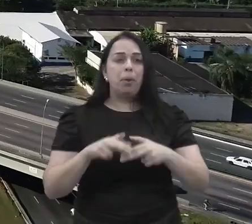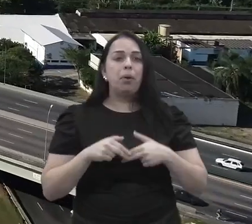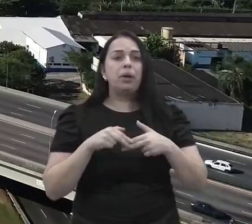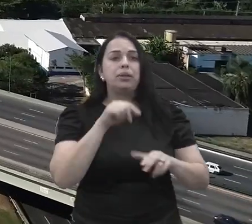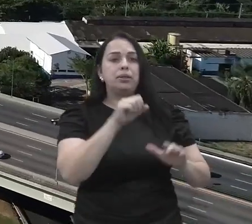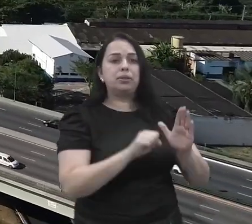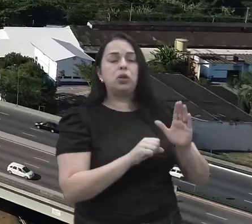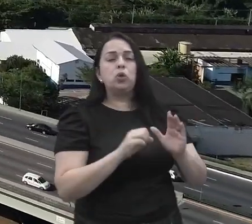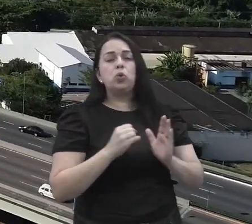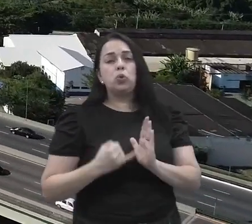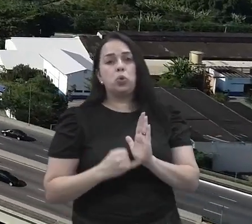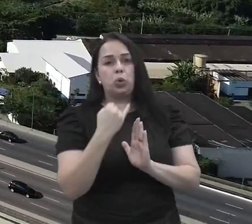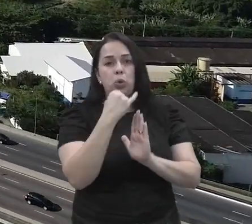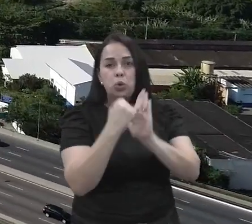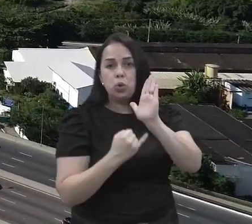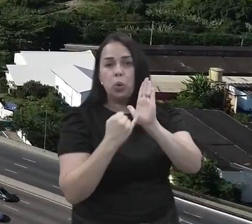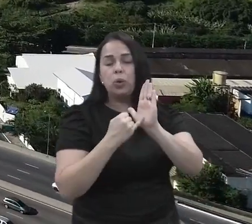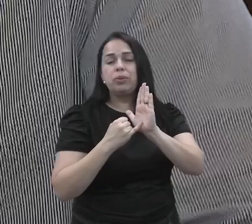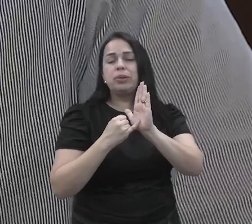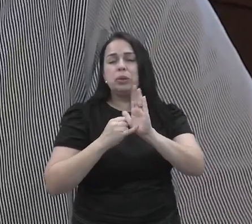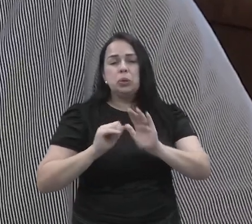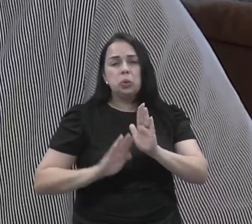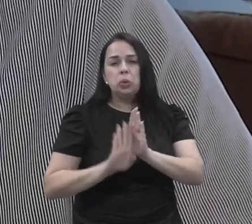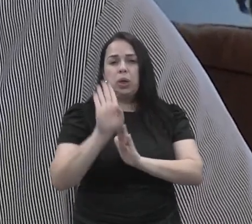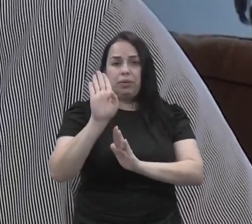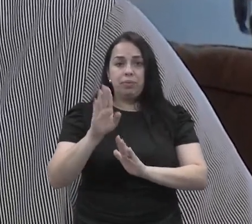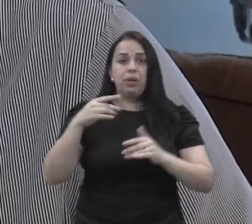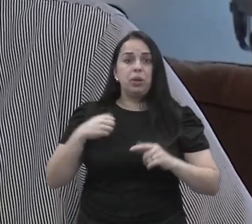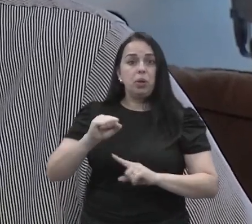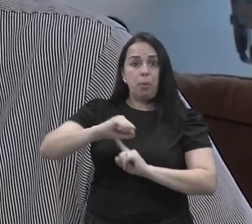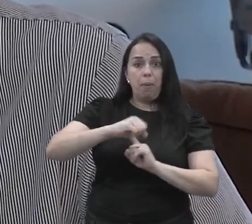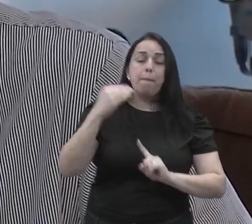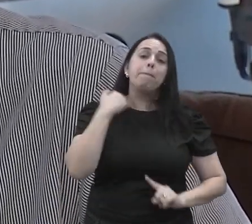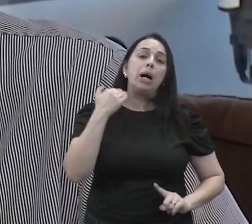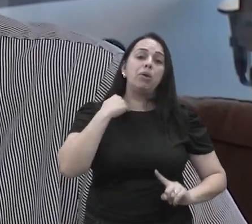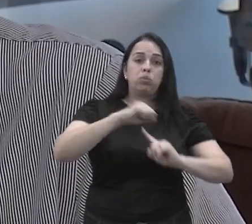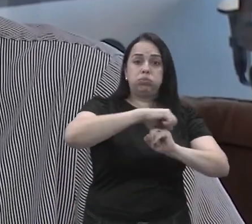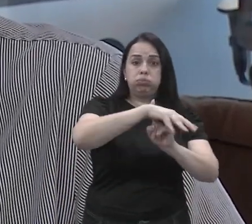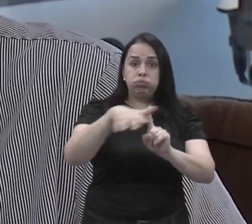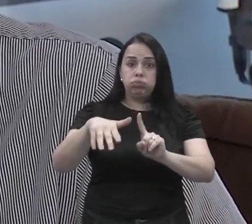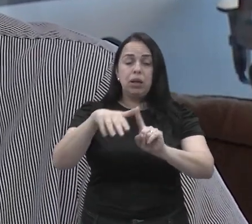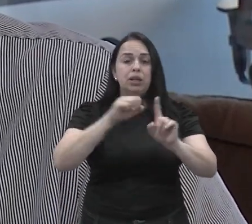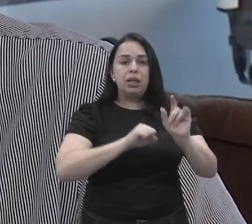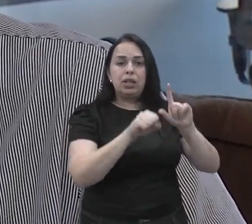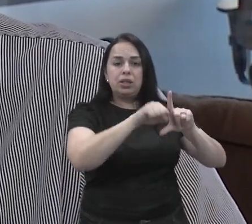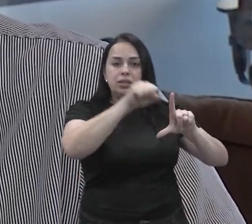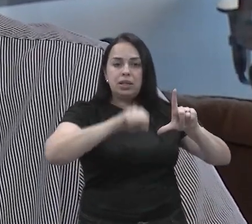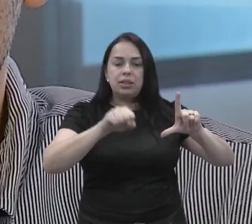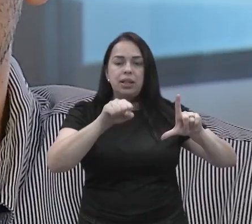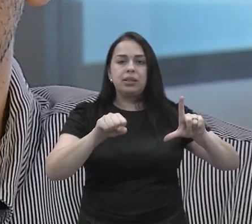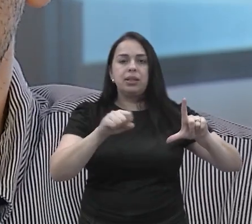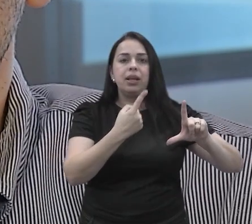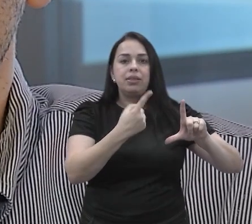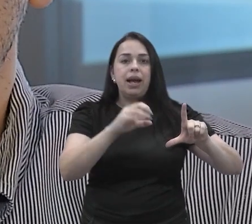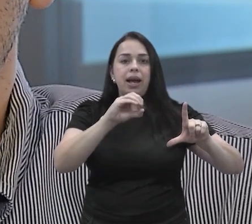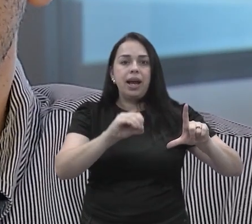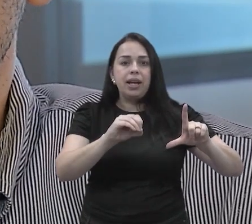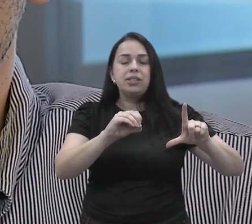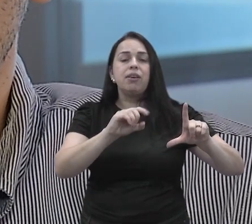fizeram aumentar o ritmo da alta dos juros. O Banco Central subiu a taxa Selic em 0,5 percentual. Foi